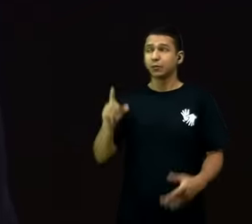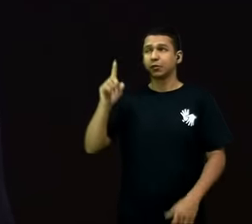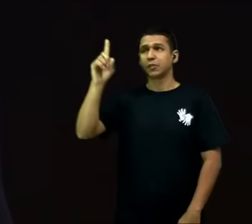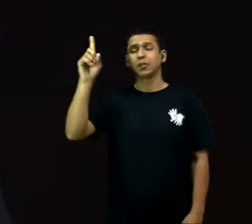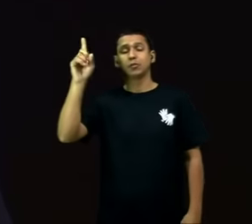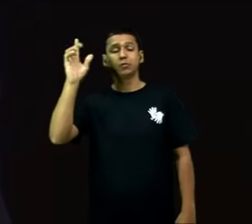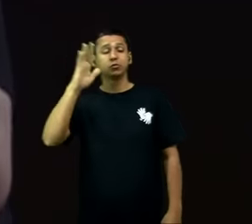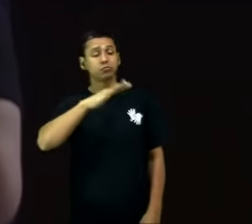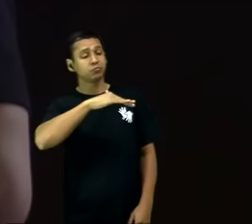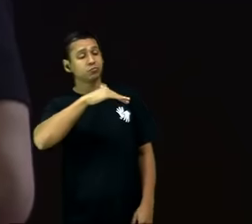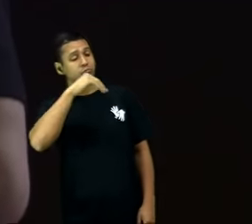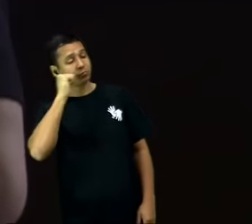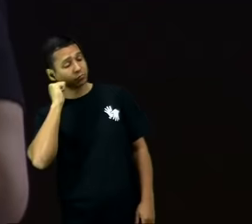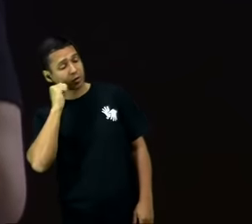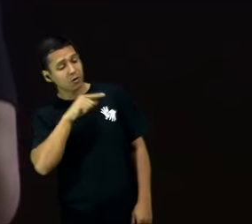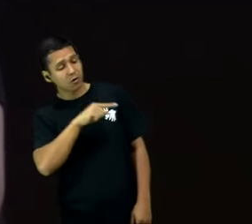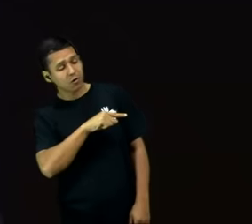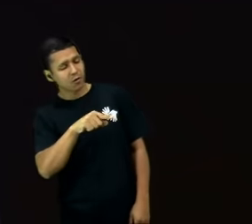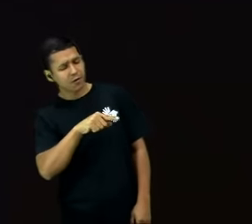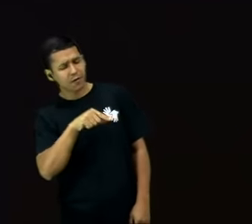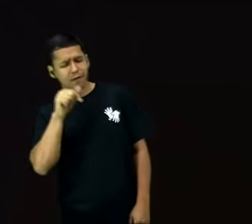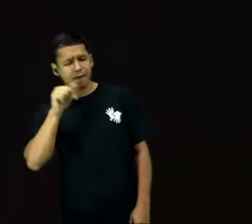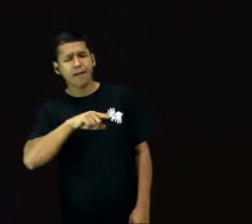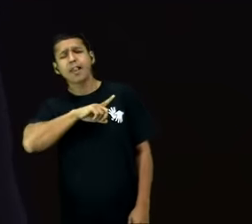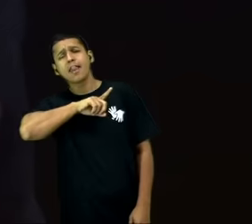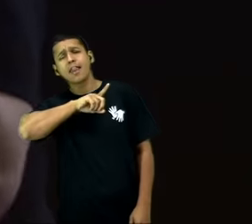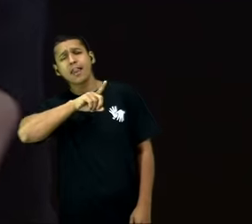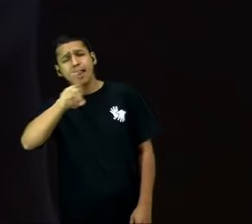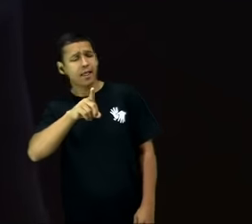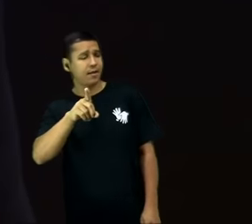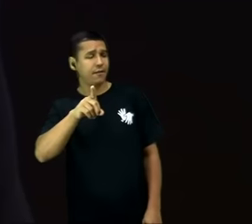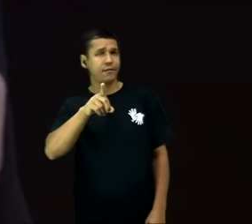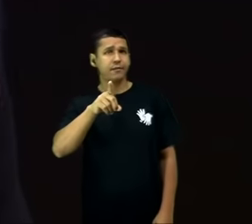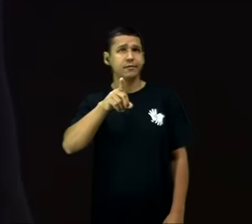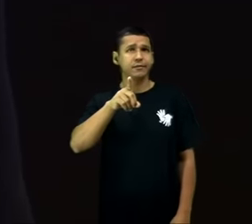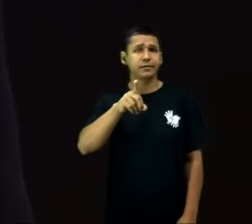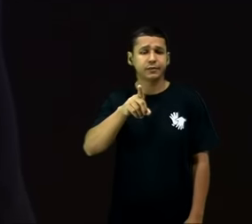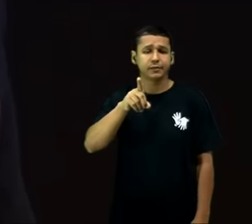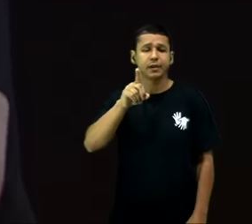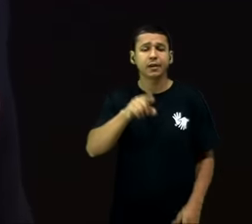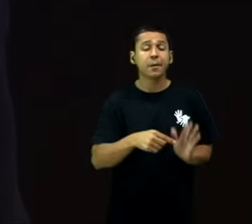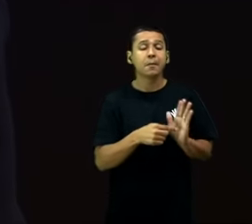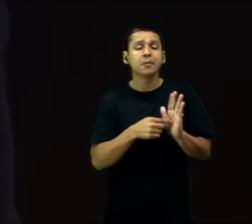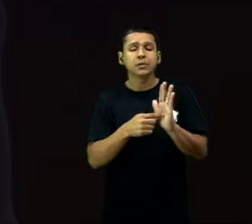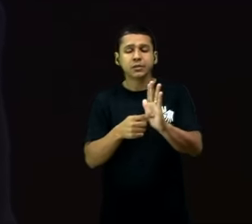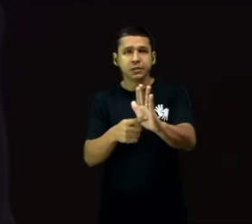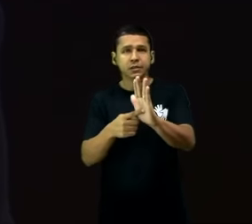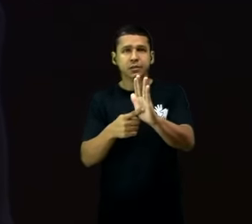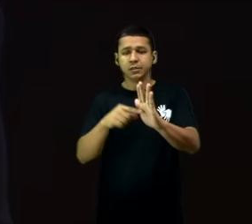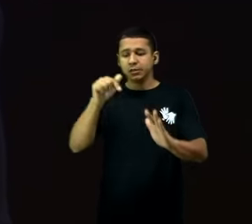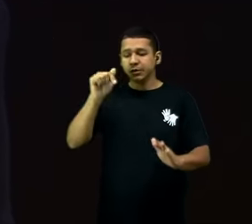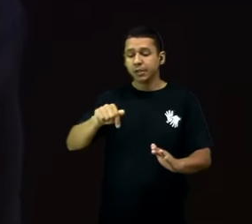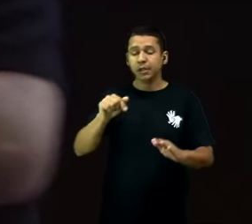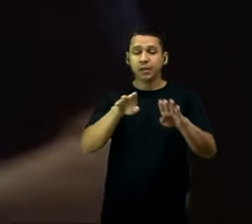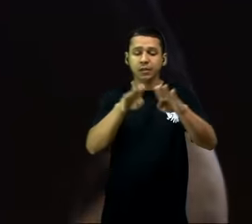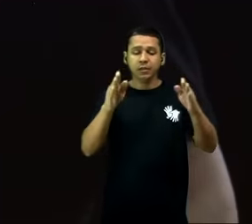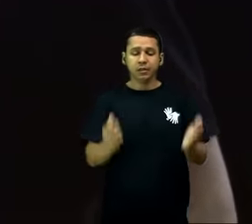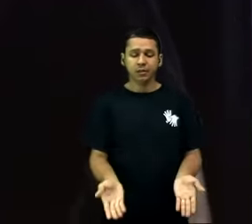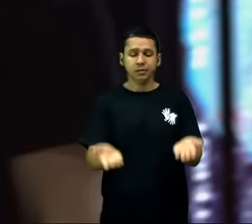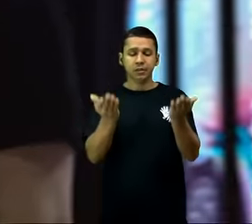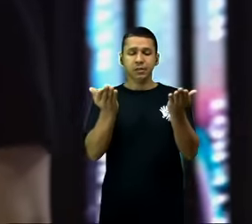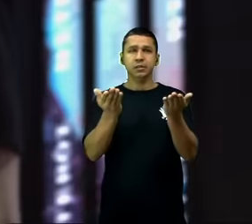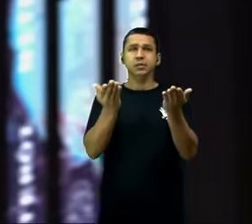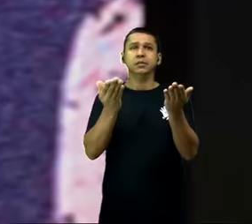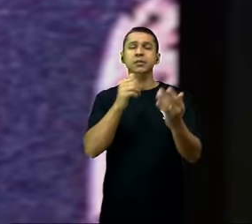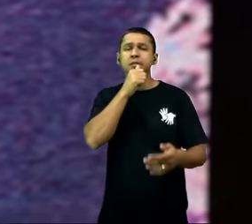me tirou e botou ela no teu coração, e leva para o lugar que você nunca mostrou para a promessa que eu tinha com você. Leva para o altar.